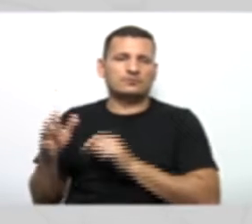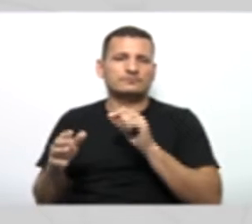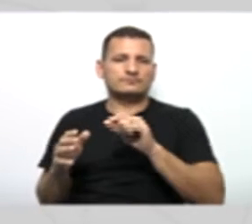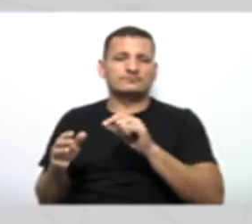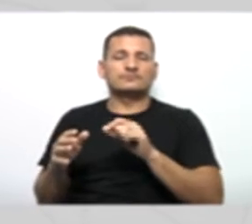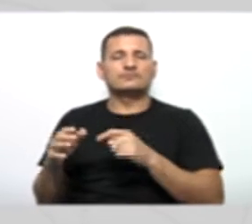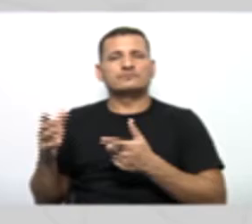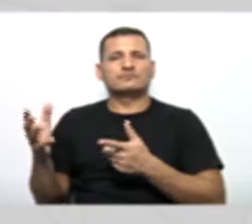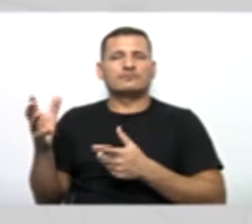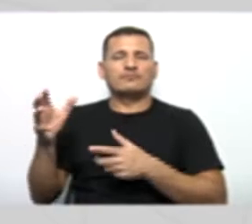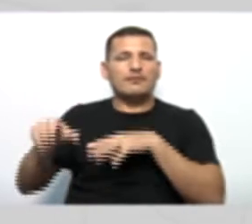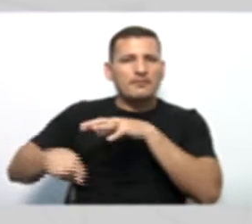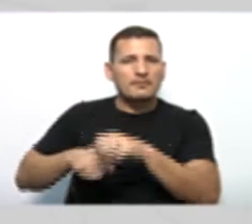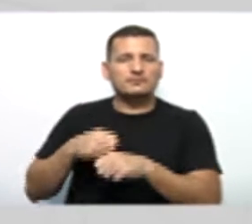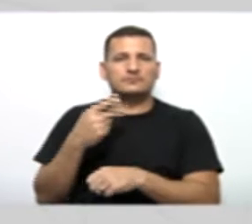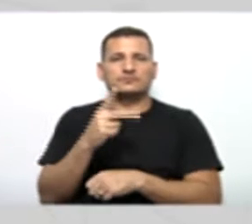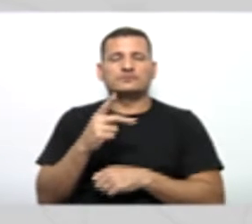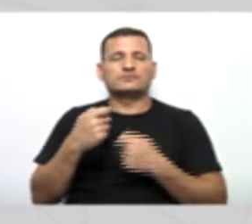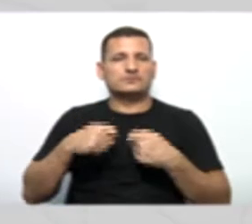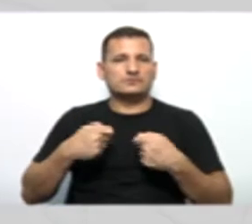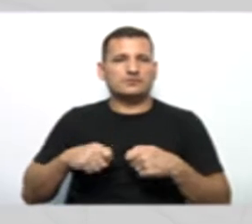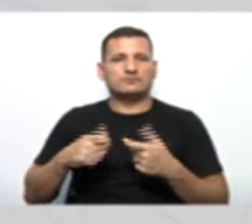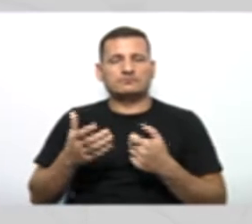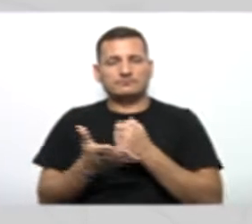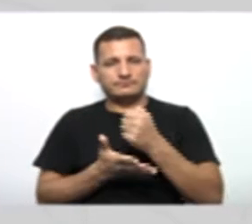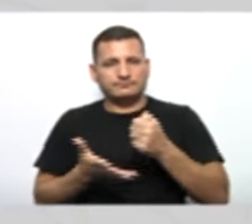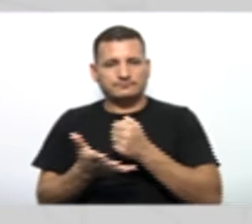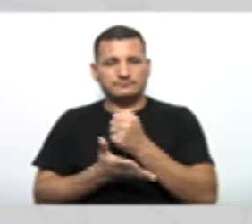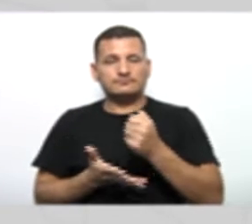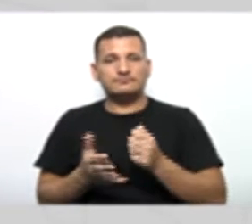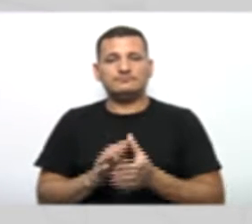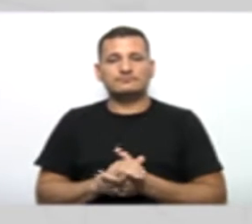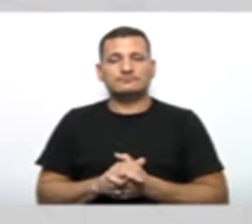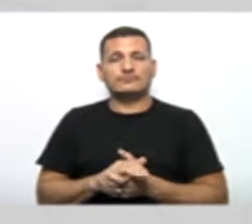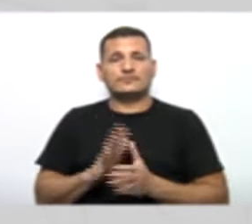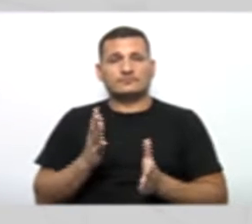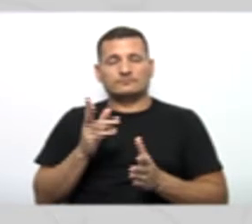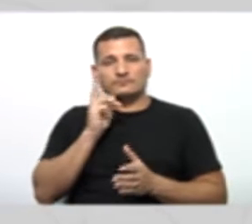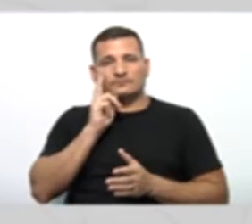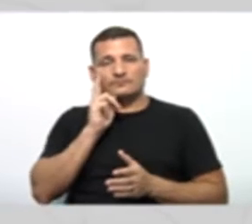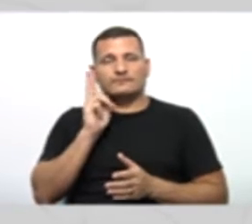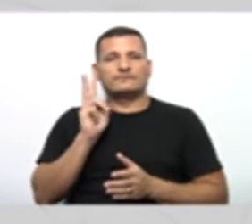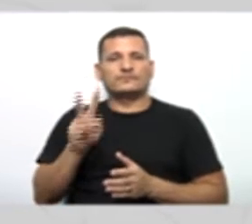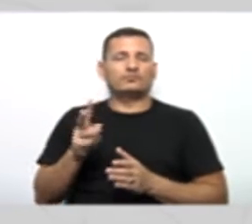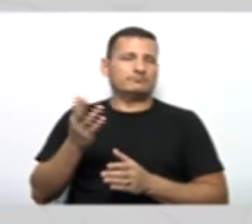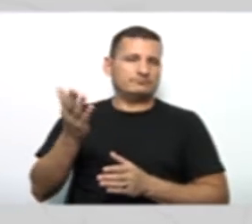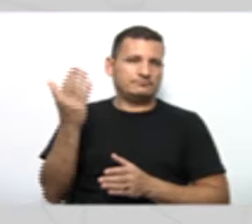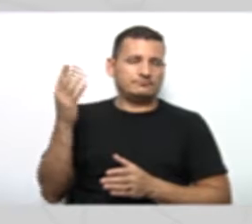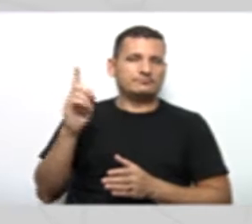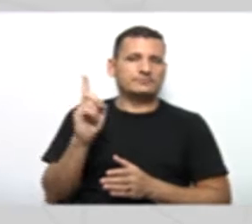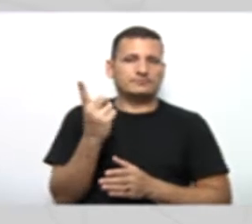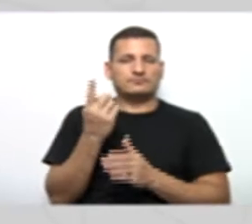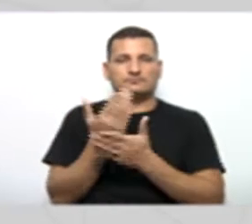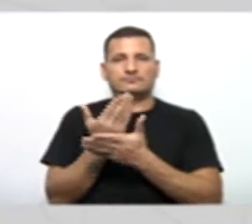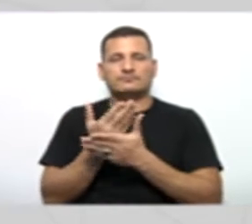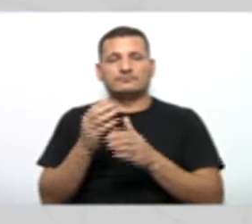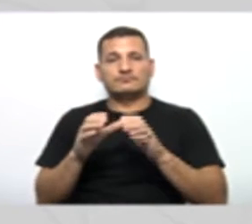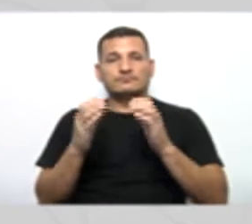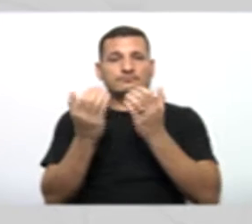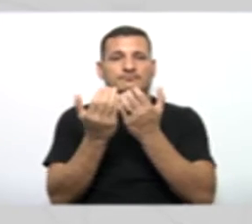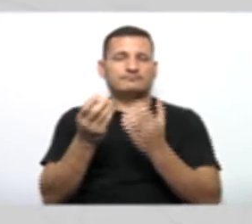as suas necessidades básicas. Nós vimos na primeira aula que, em comunidades